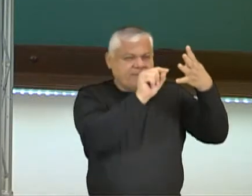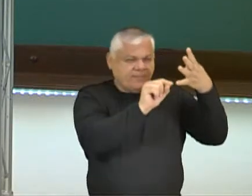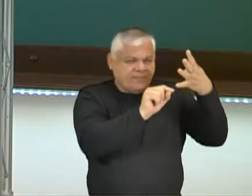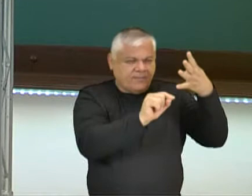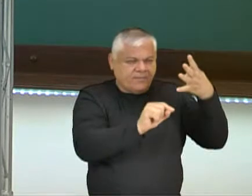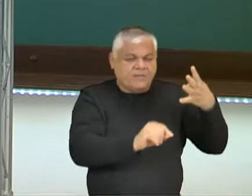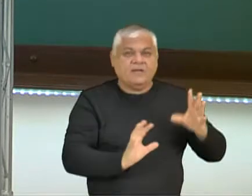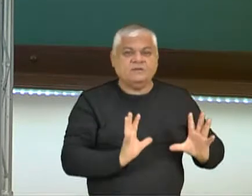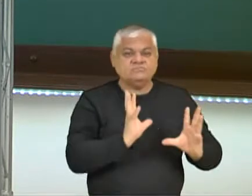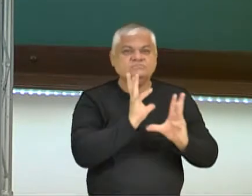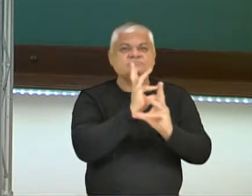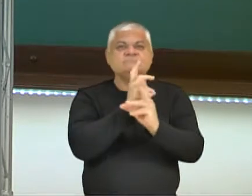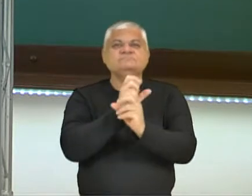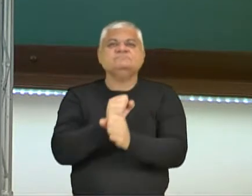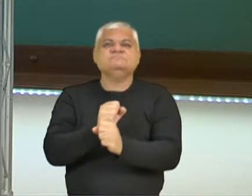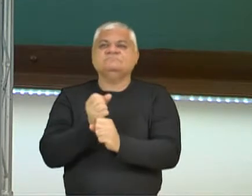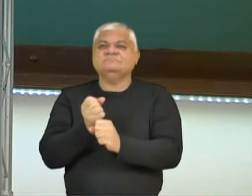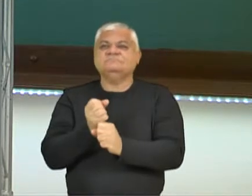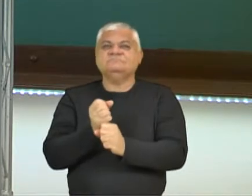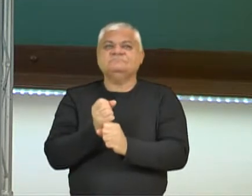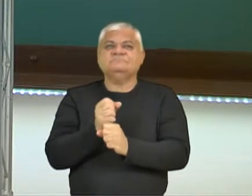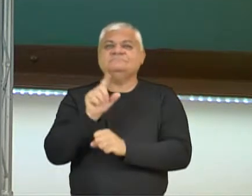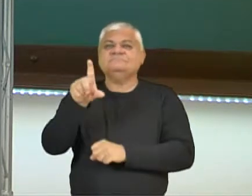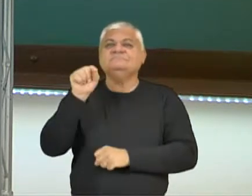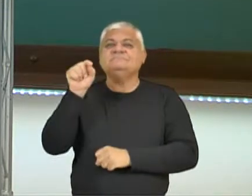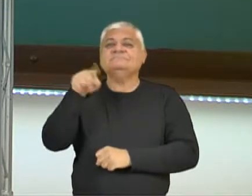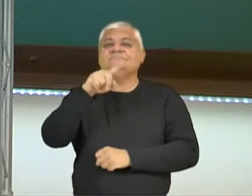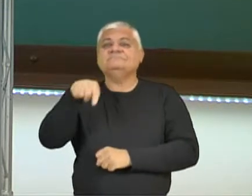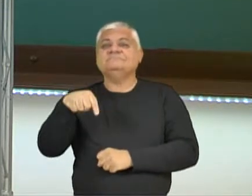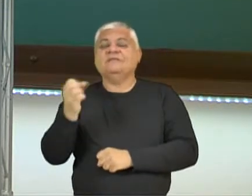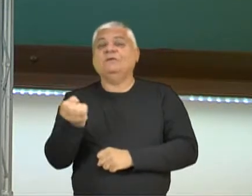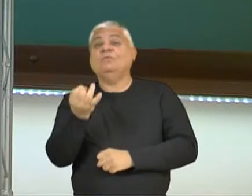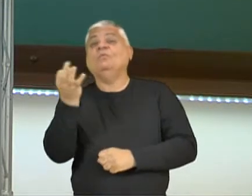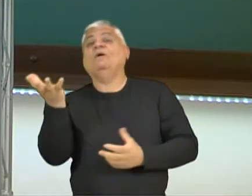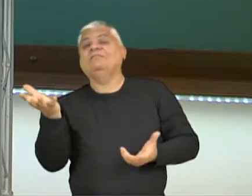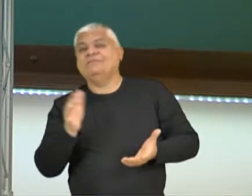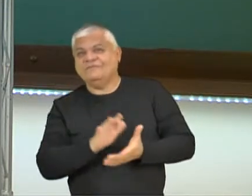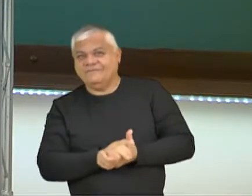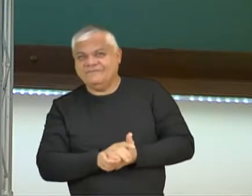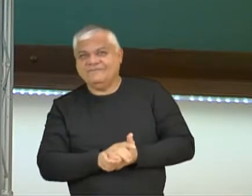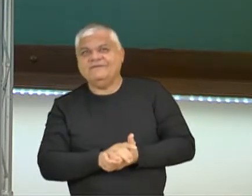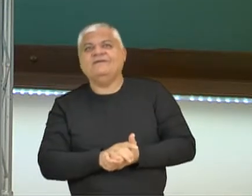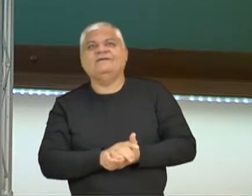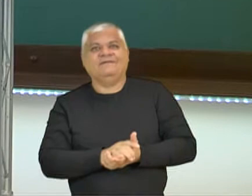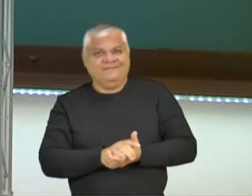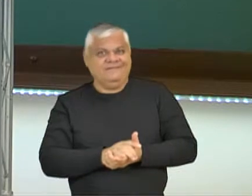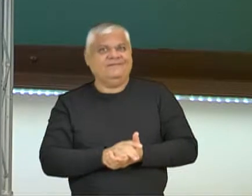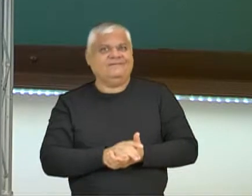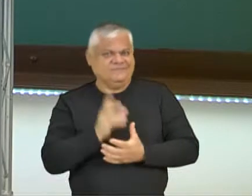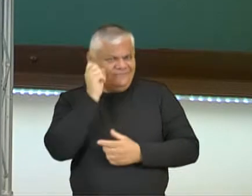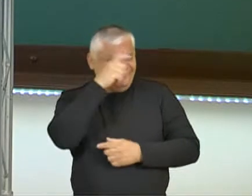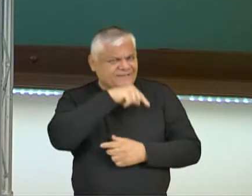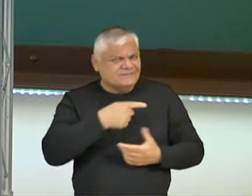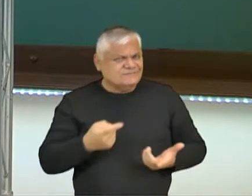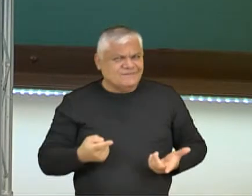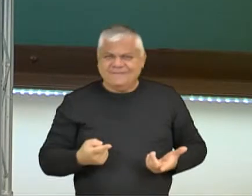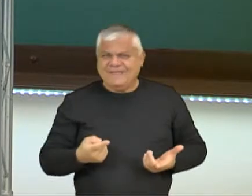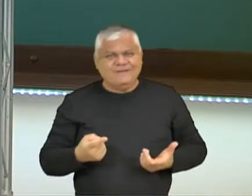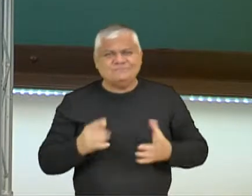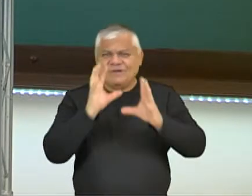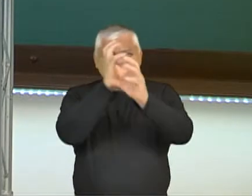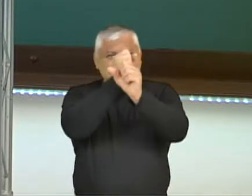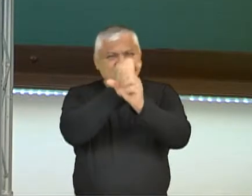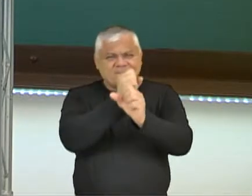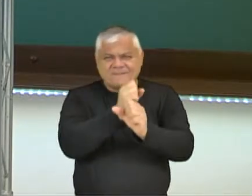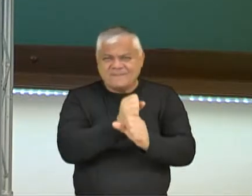diante, eu vou ter o total de países pesquisados, ok? E é isso que a gente vai fazer, uma difícil conta de mais, ok?